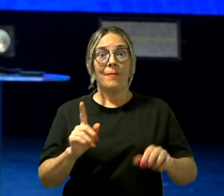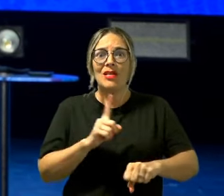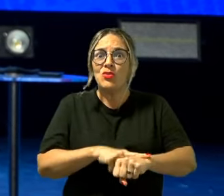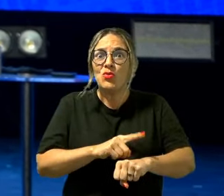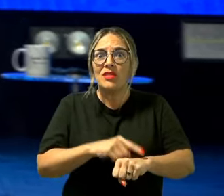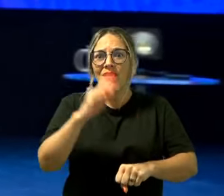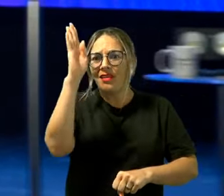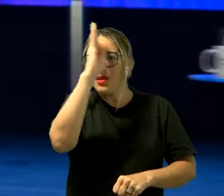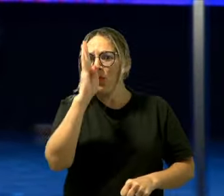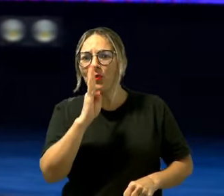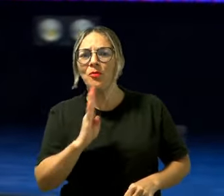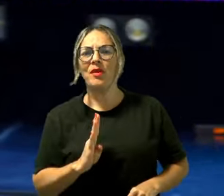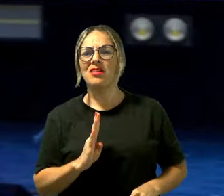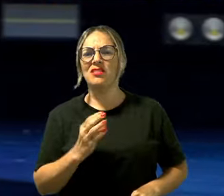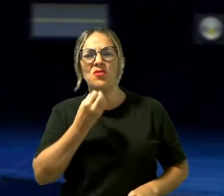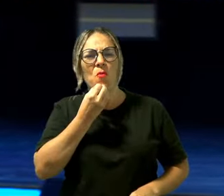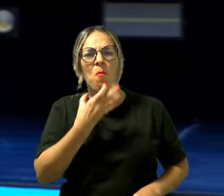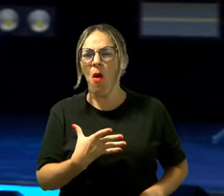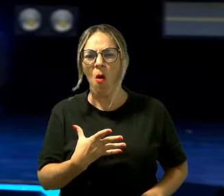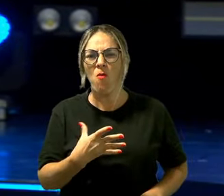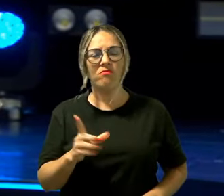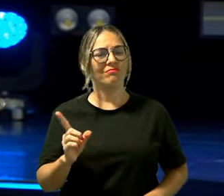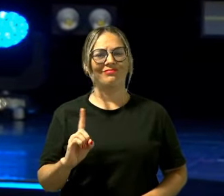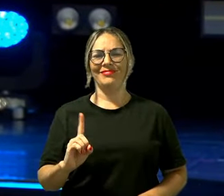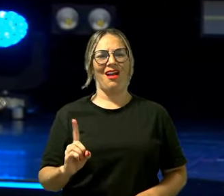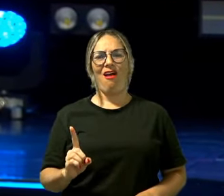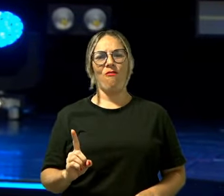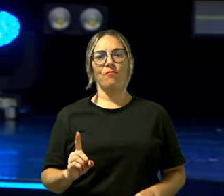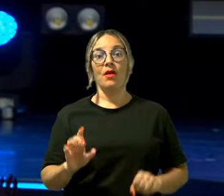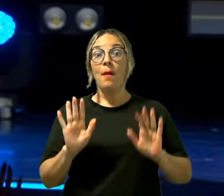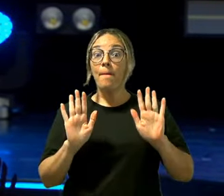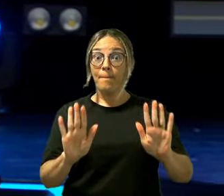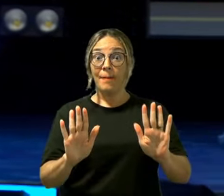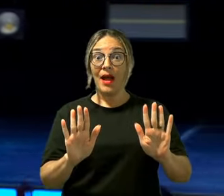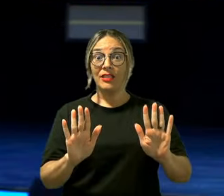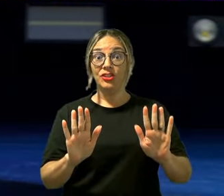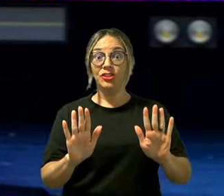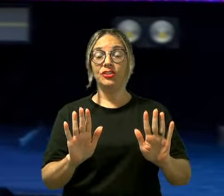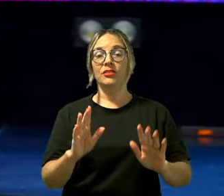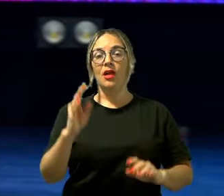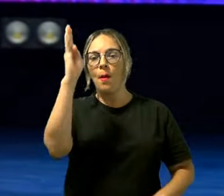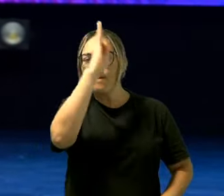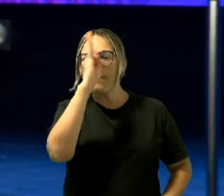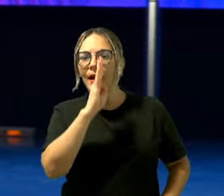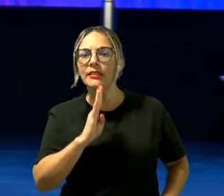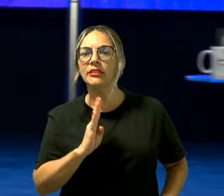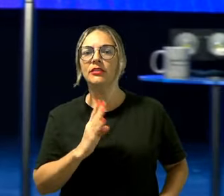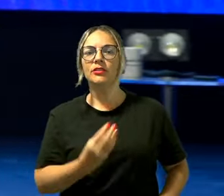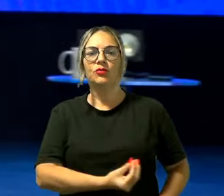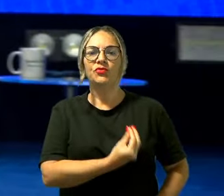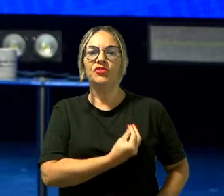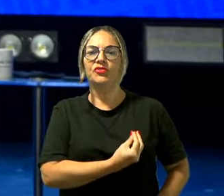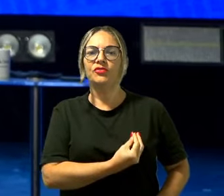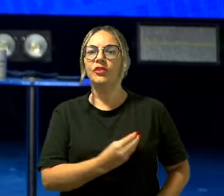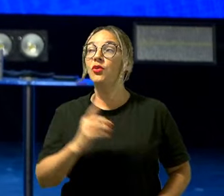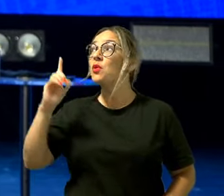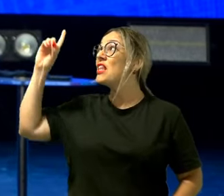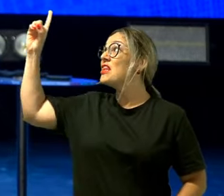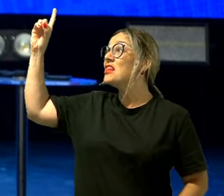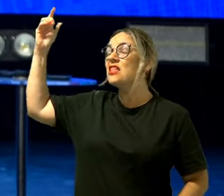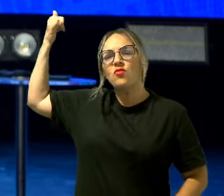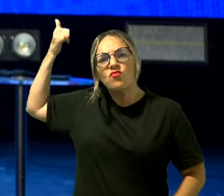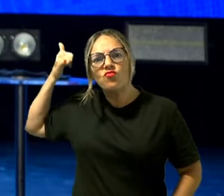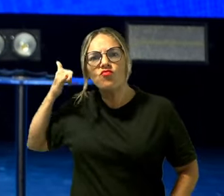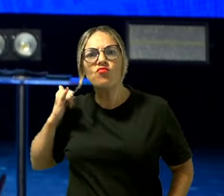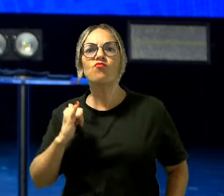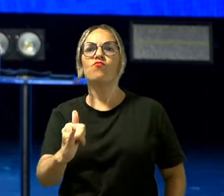não está favorável. E que não está favorável o quê? Quem determina o que o Brasil vai viver não é faraó, é o próprio Deus. Ah,